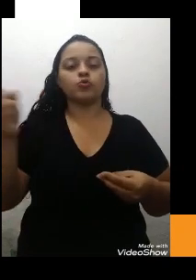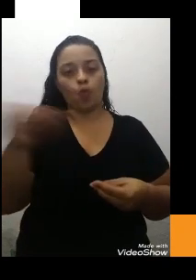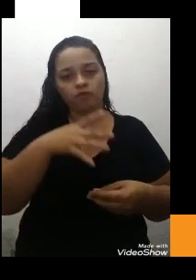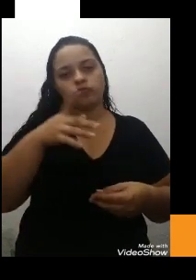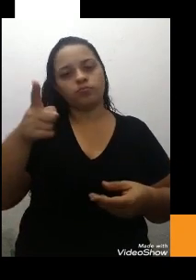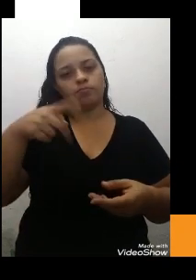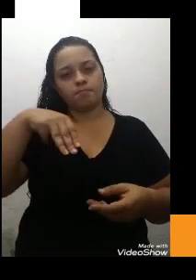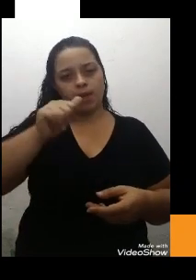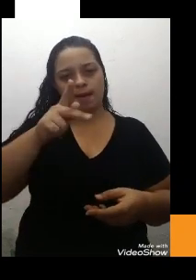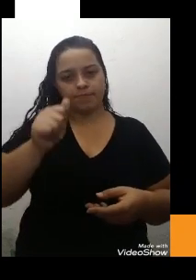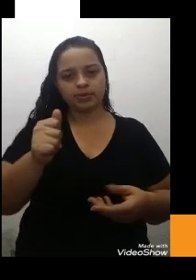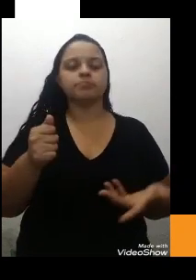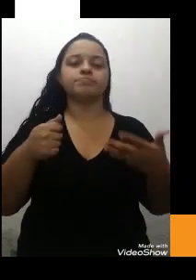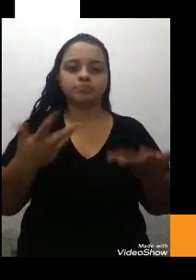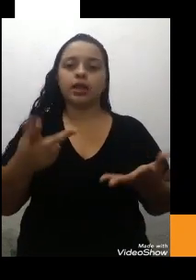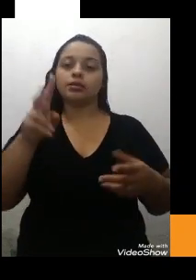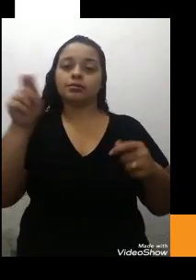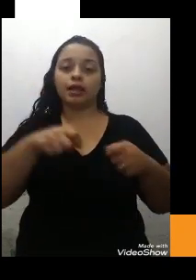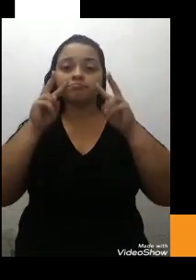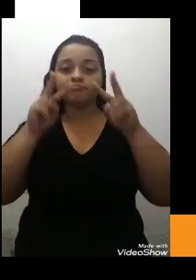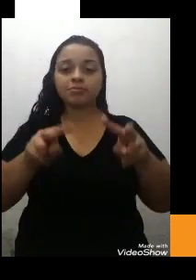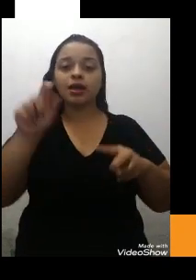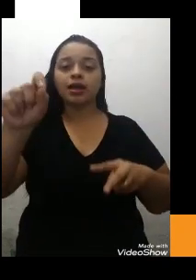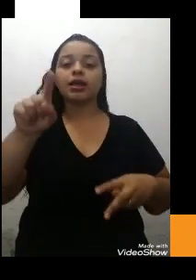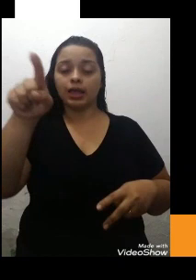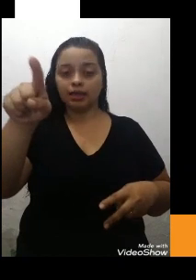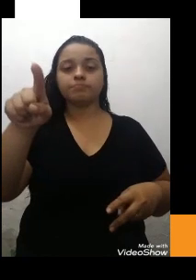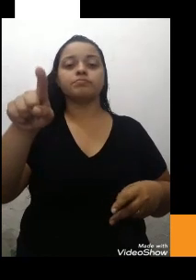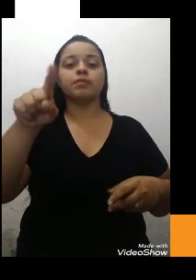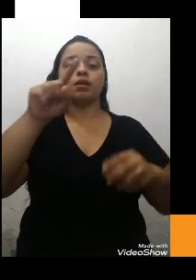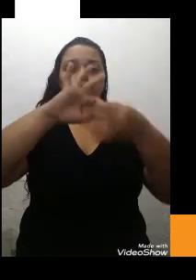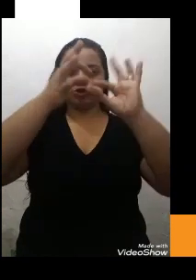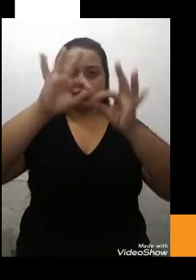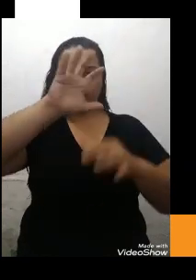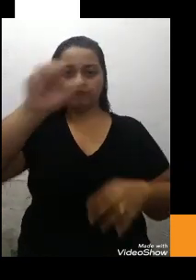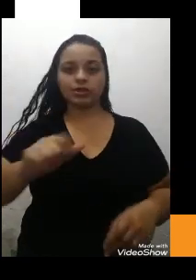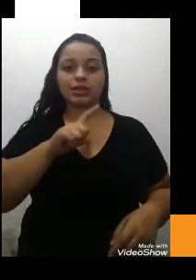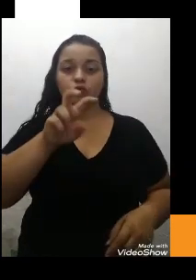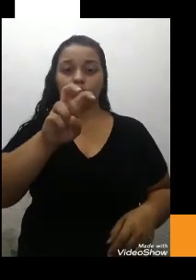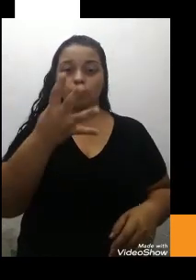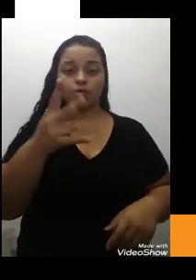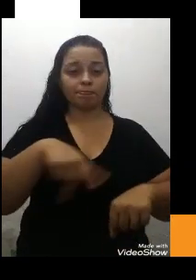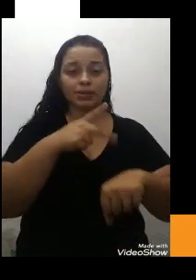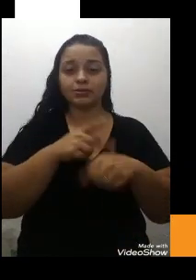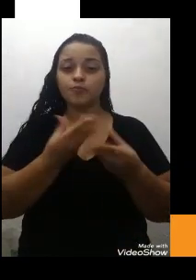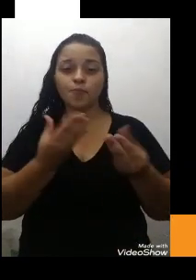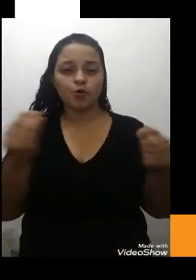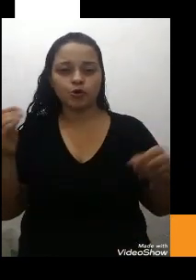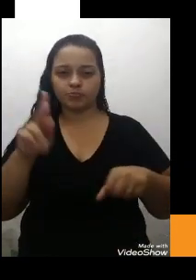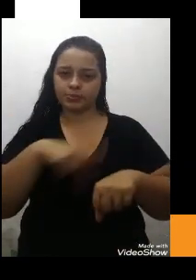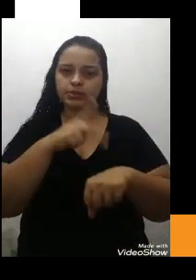gente pode observar que o continente conta atualmente com 54 países, um número bem expressivo de países, não é